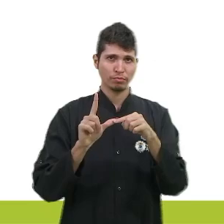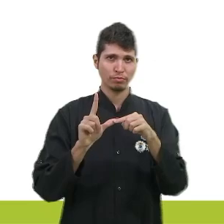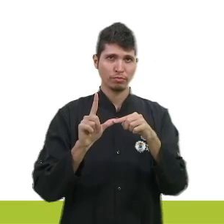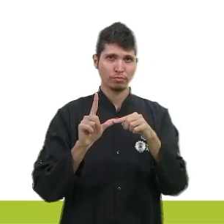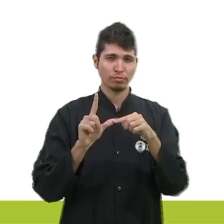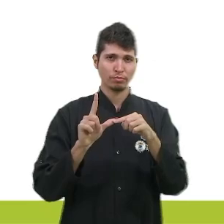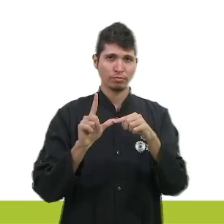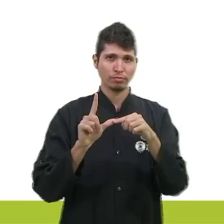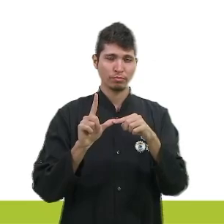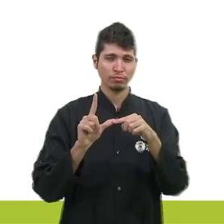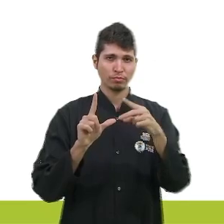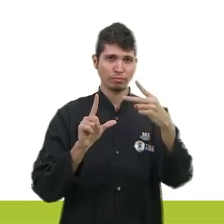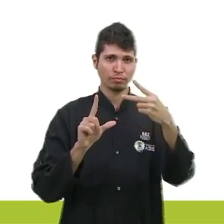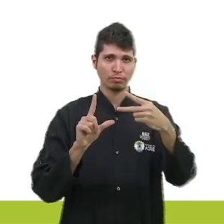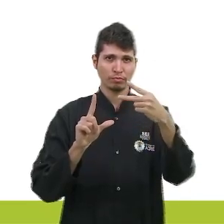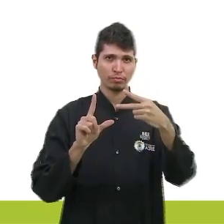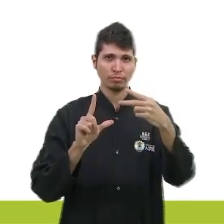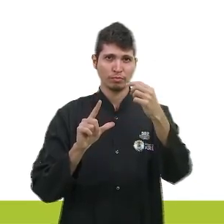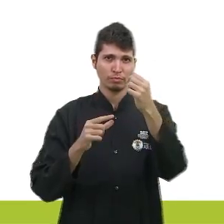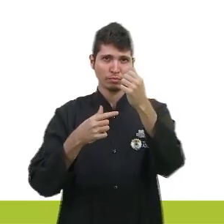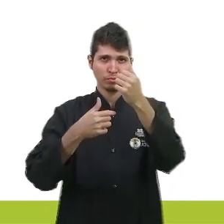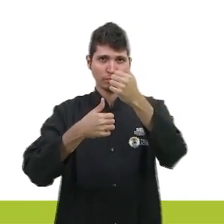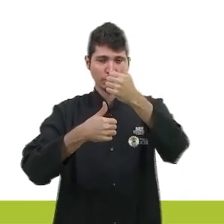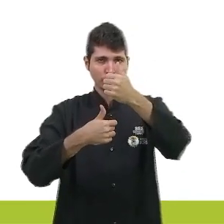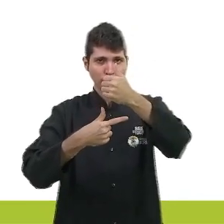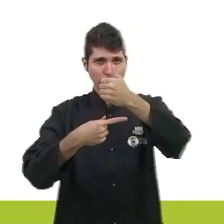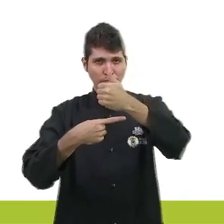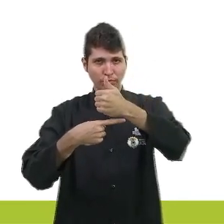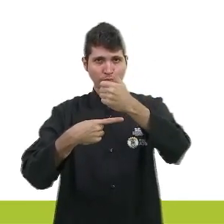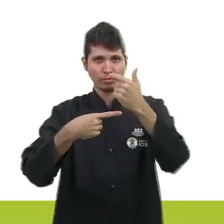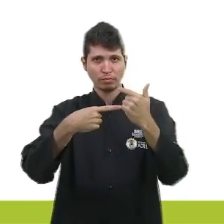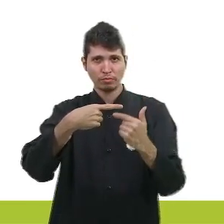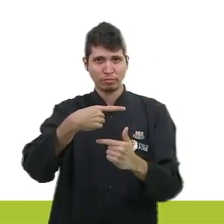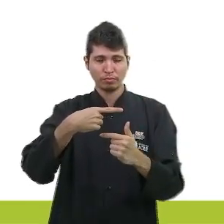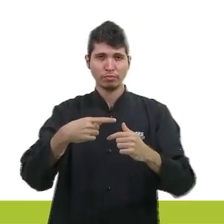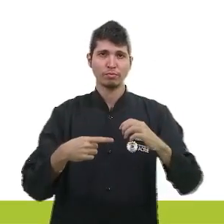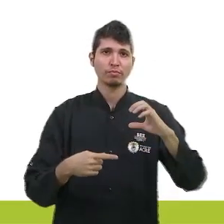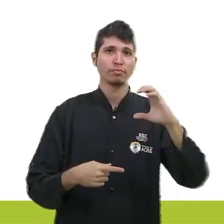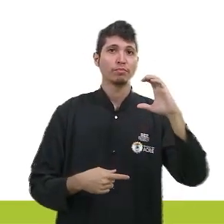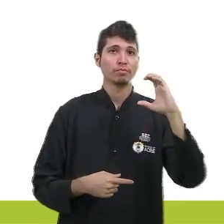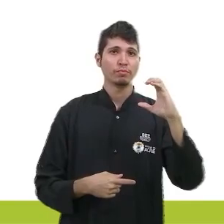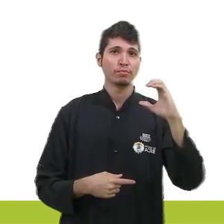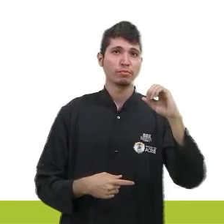é igual a meio e o cosseno